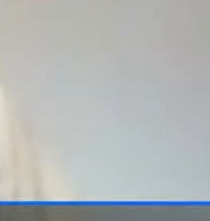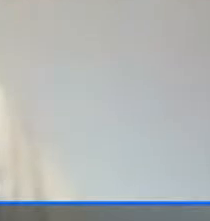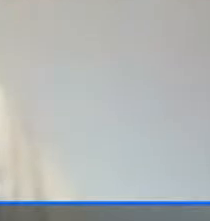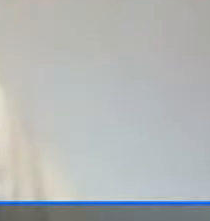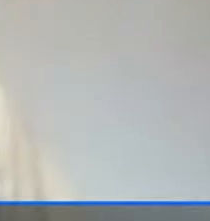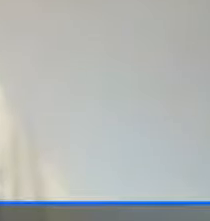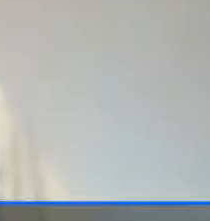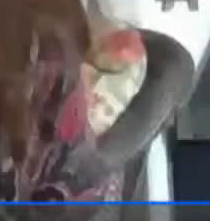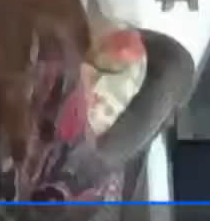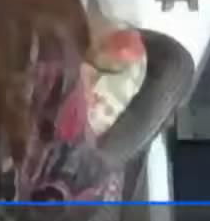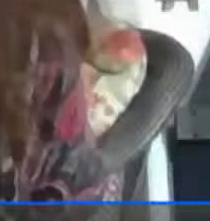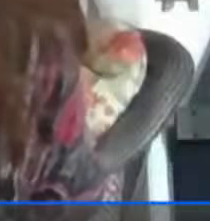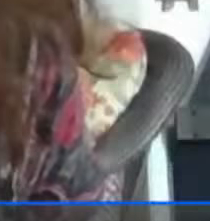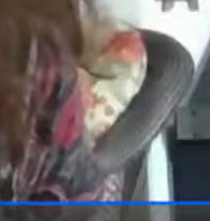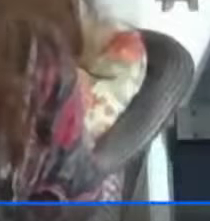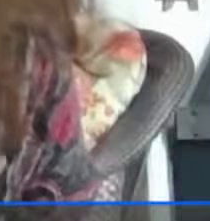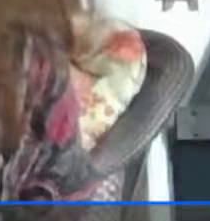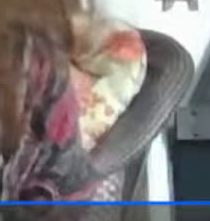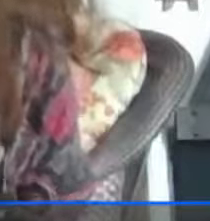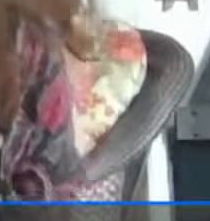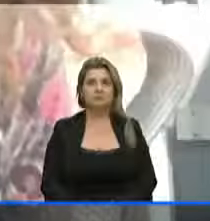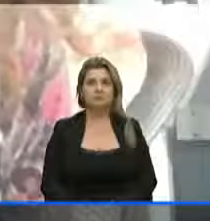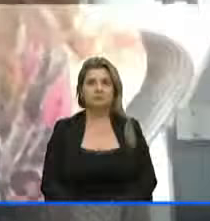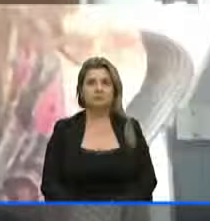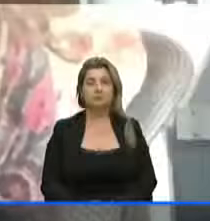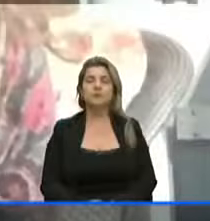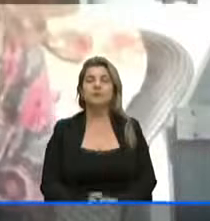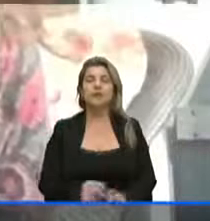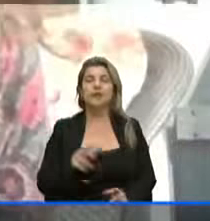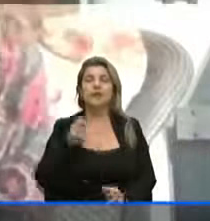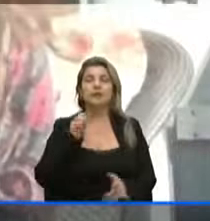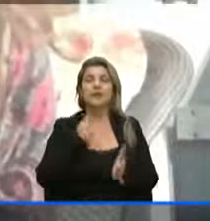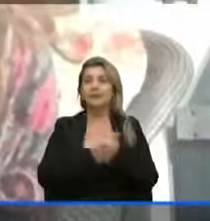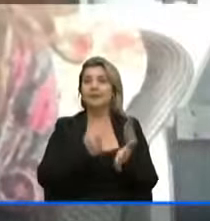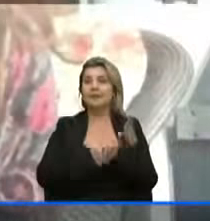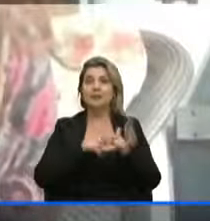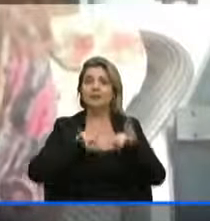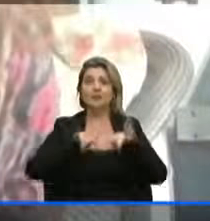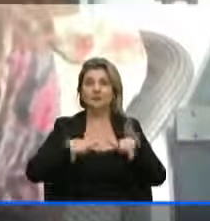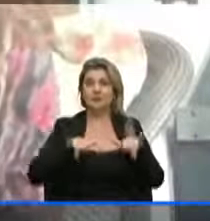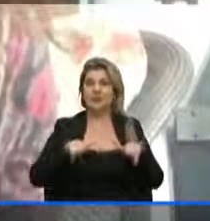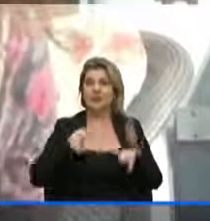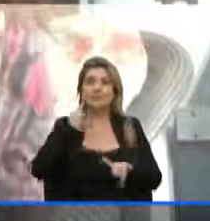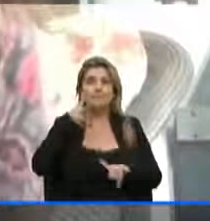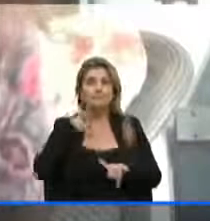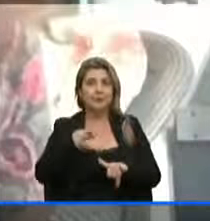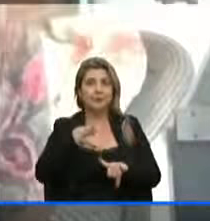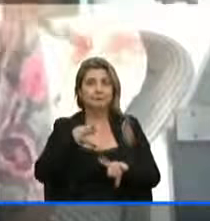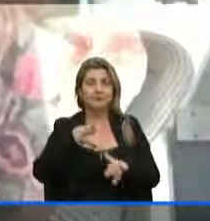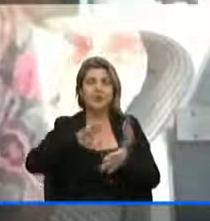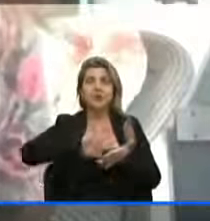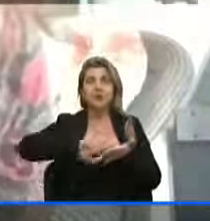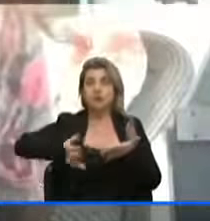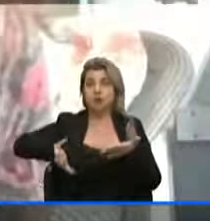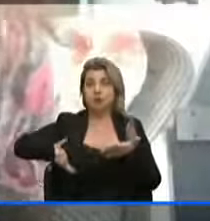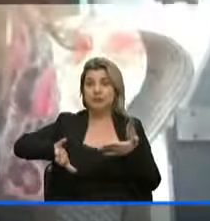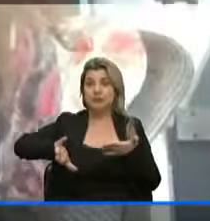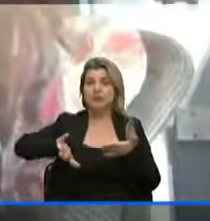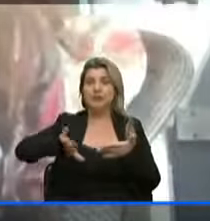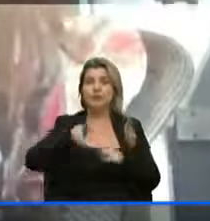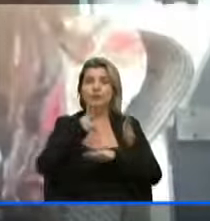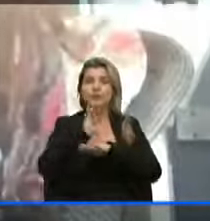Não, eu estava tentando lhe avisar que está super cortado. Quem sabe o senhor tenta tirar o seu vídeo. Tá, palavras